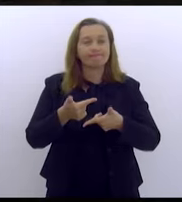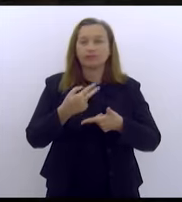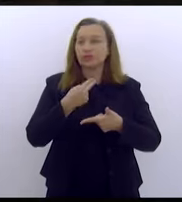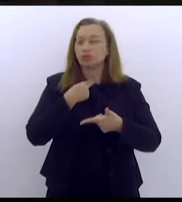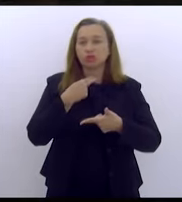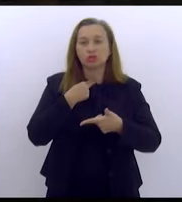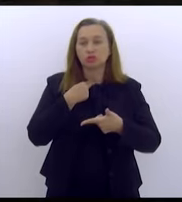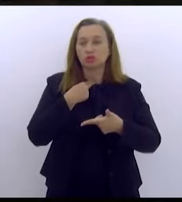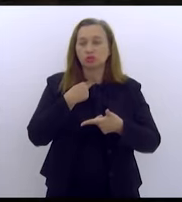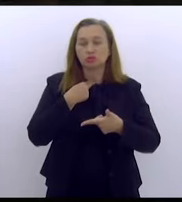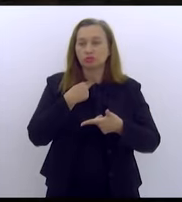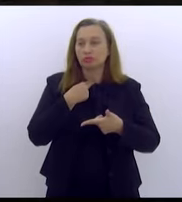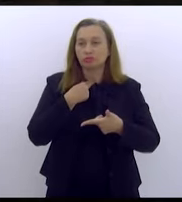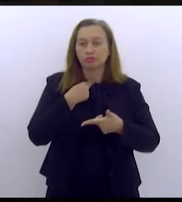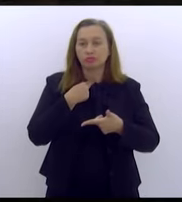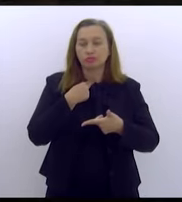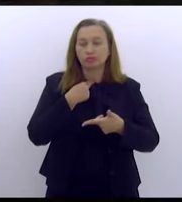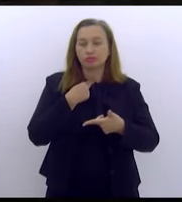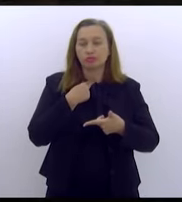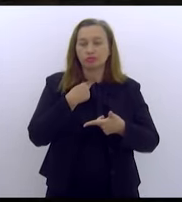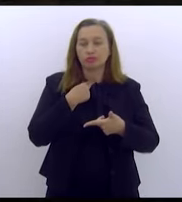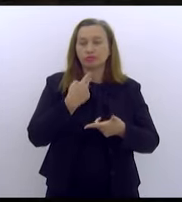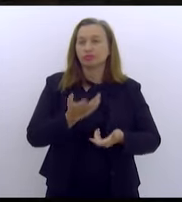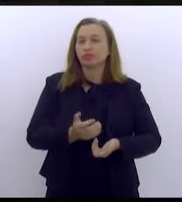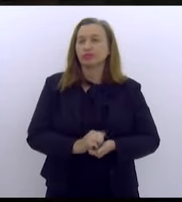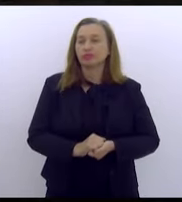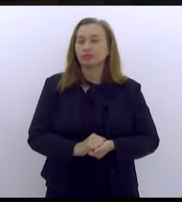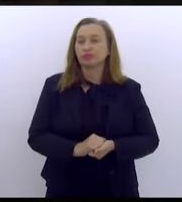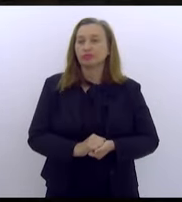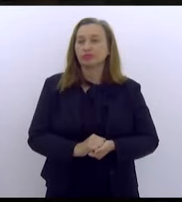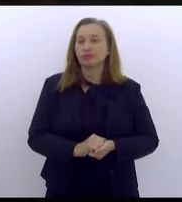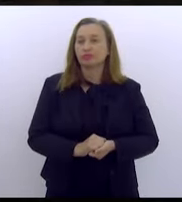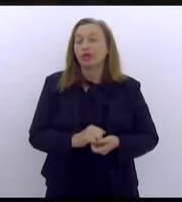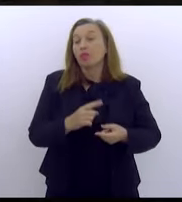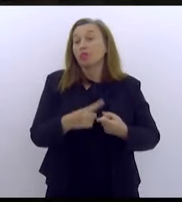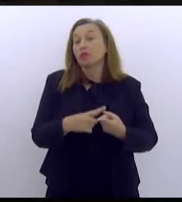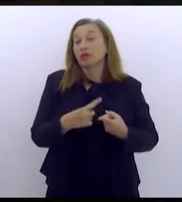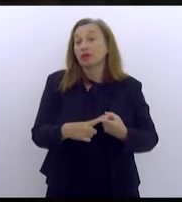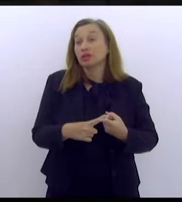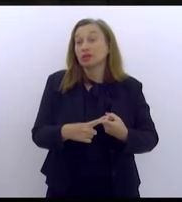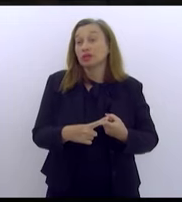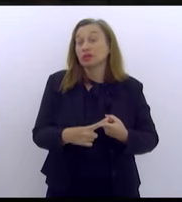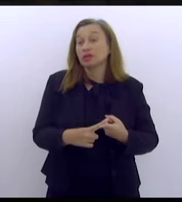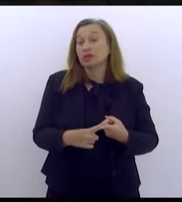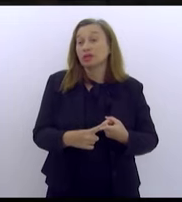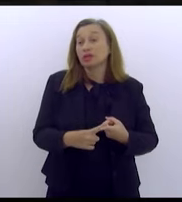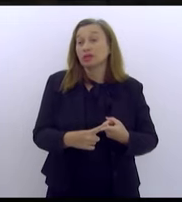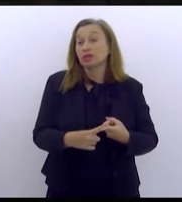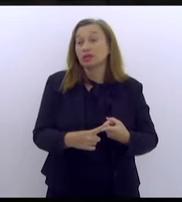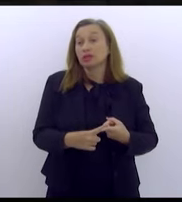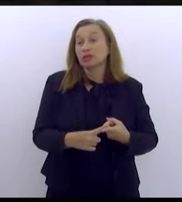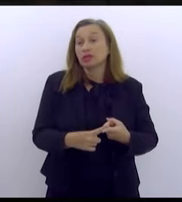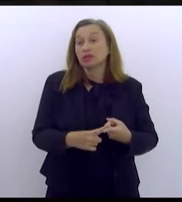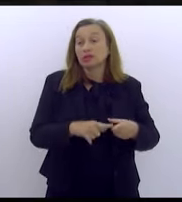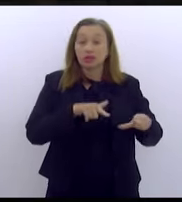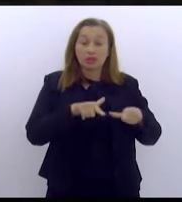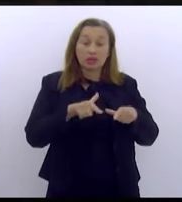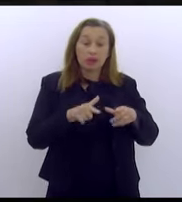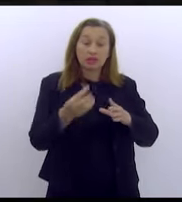viver e usufruir da sua vida concretamente, porque está imbuída ali das